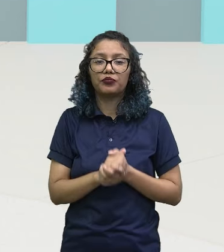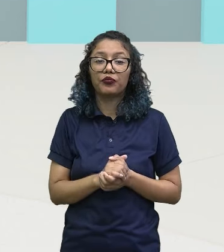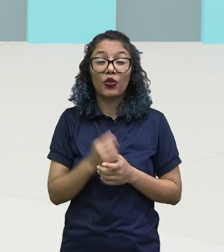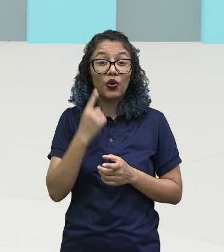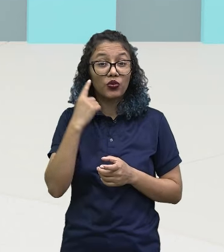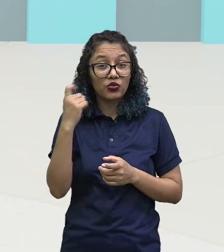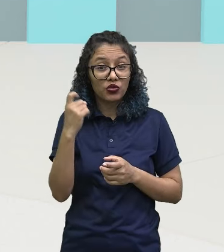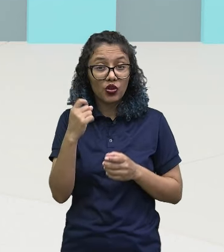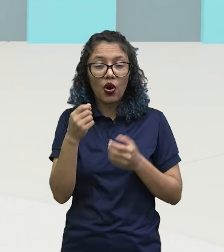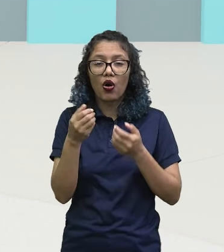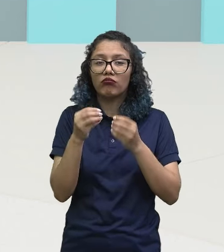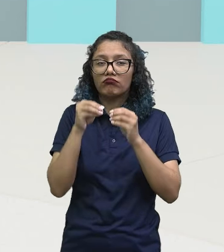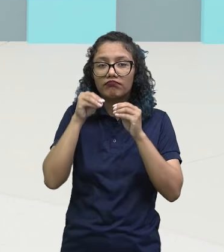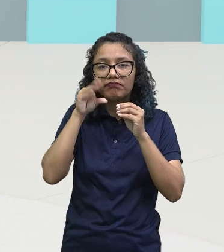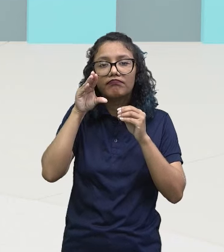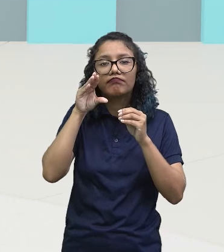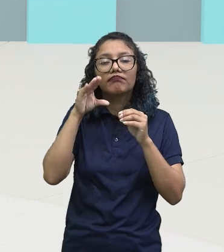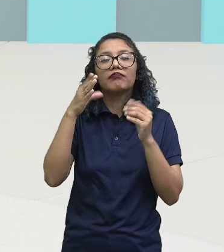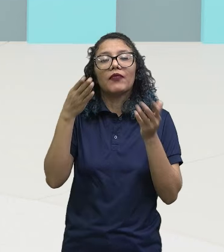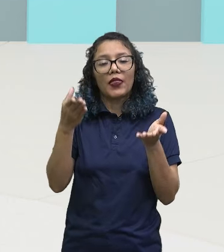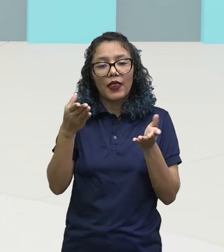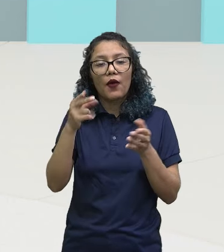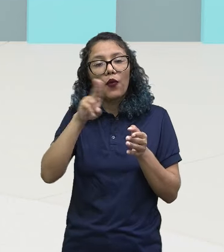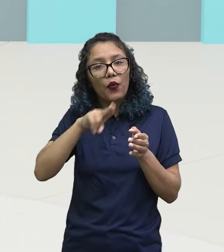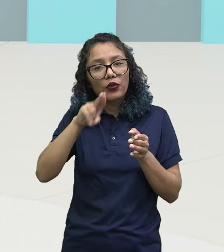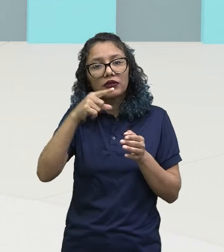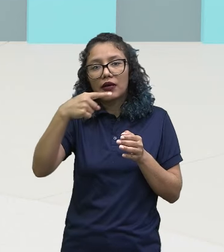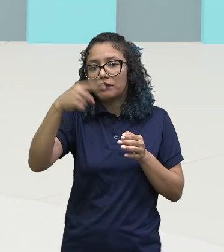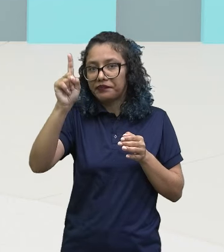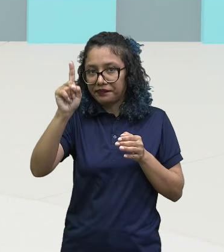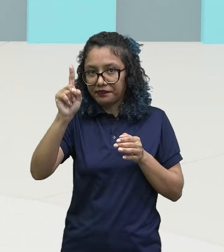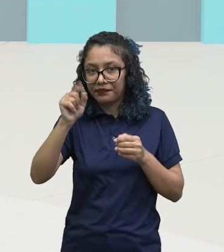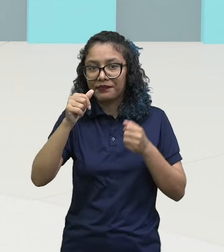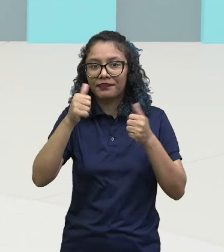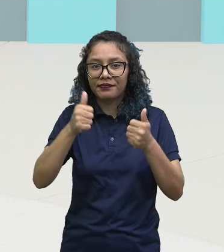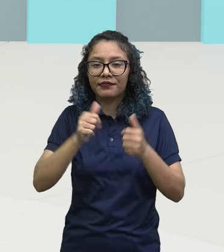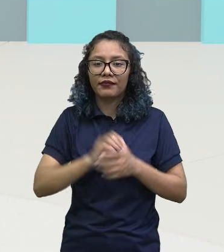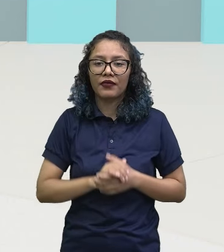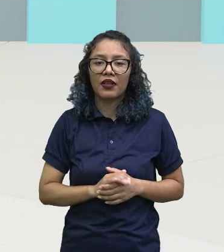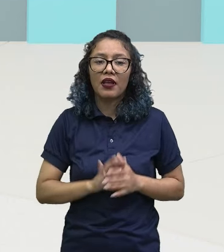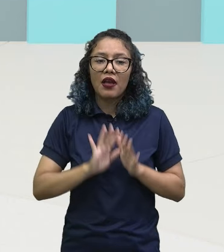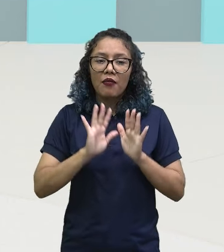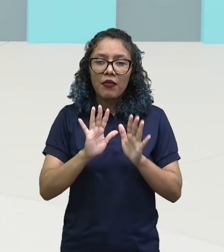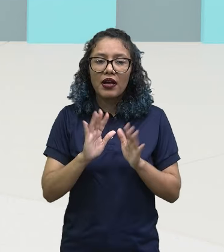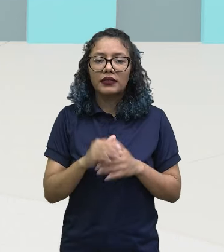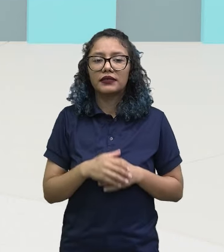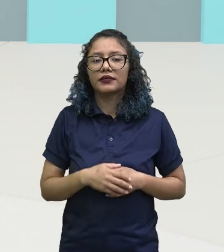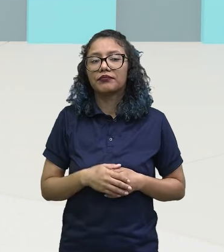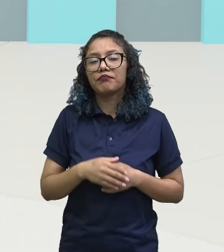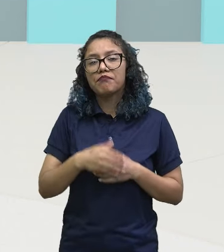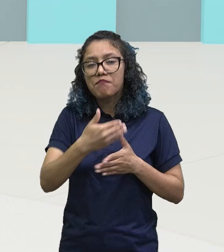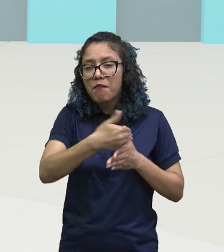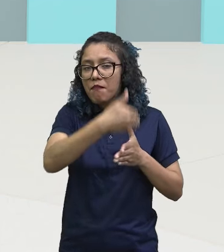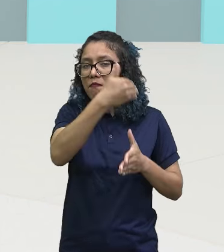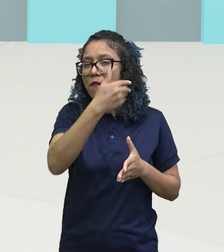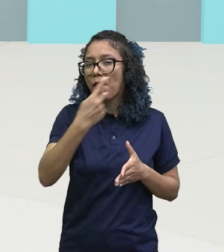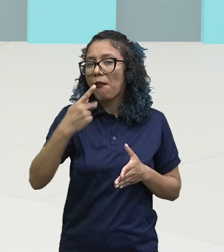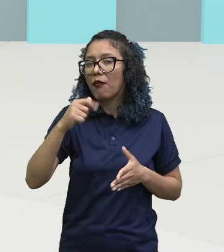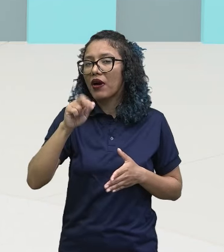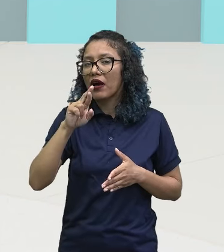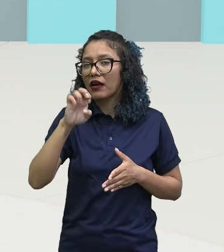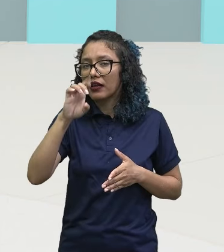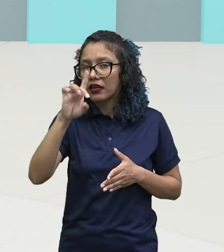início da aula, não é? A gente vai usar o acento agudo. E, professora, por que parede não tem acento gráfico? Porque ela